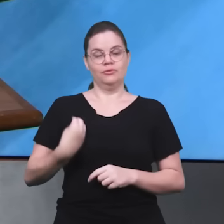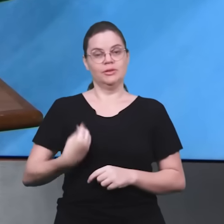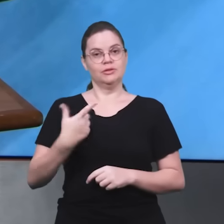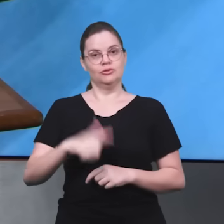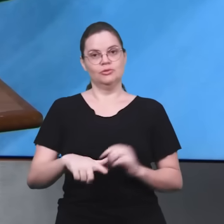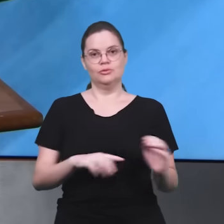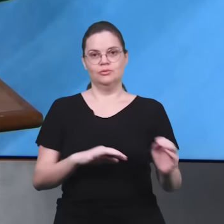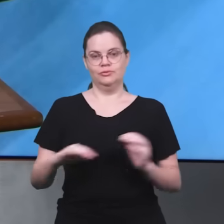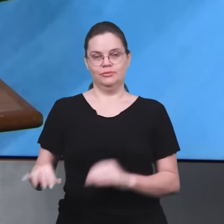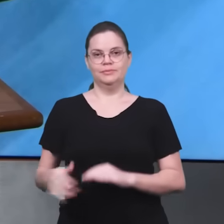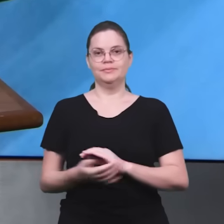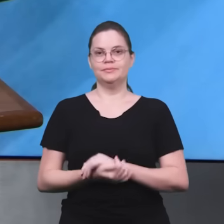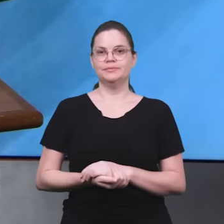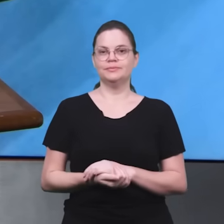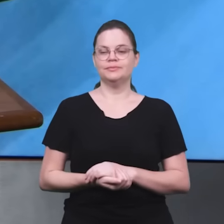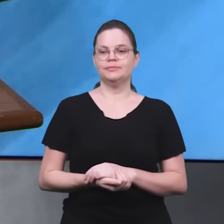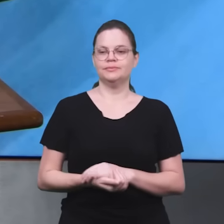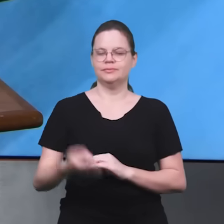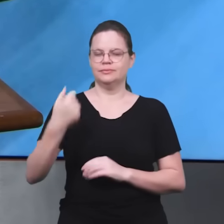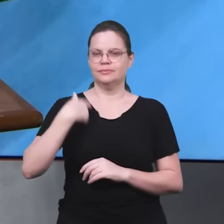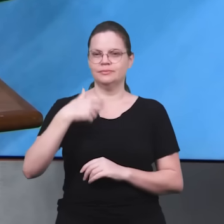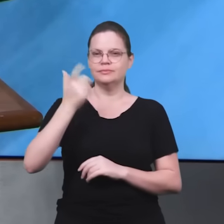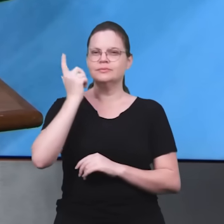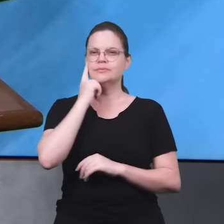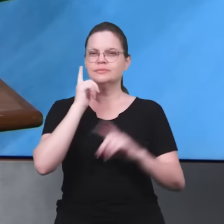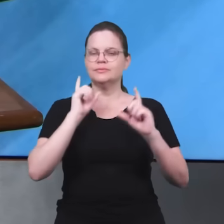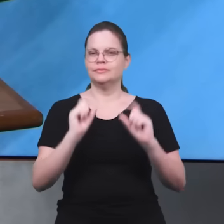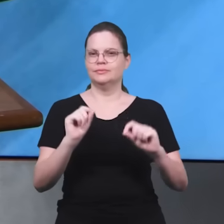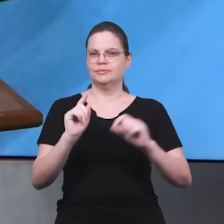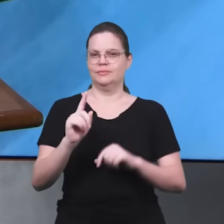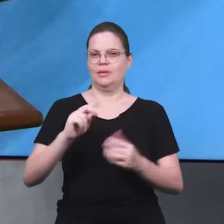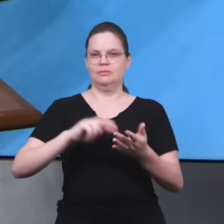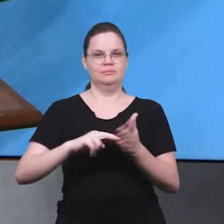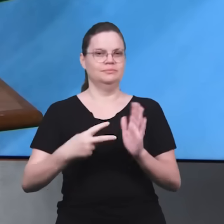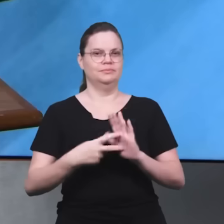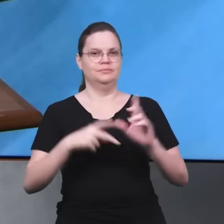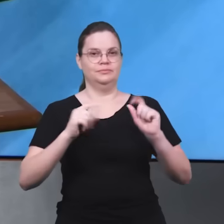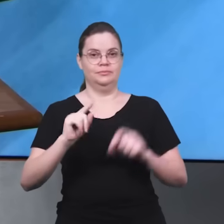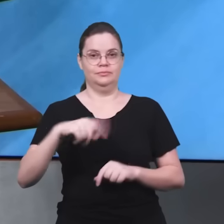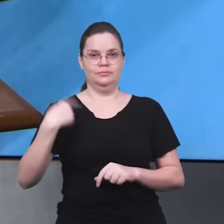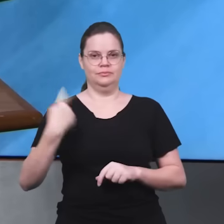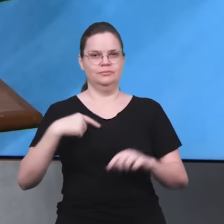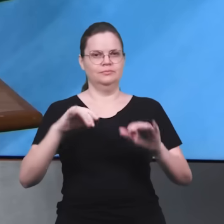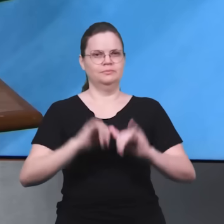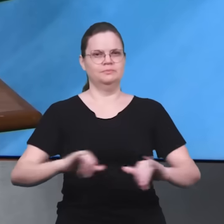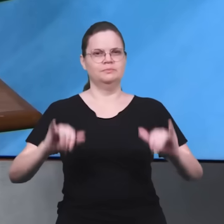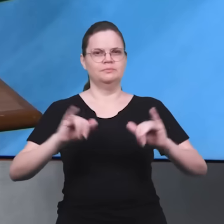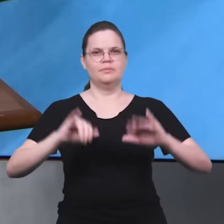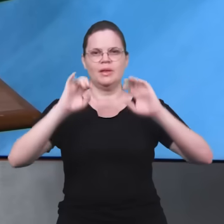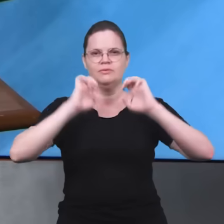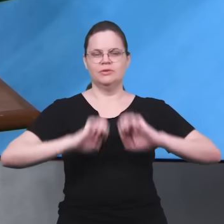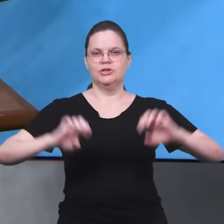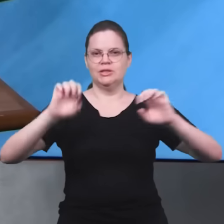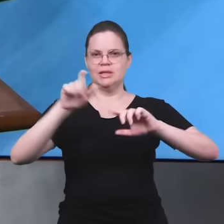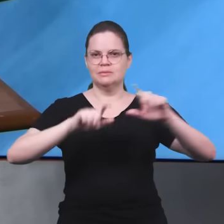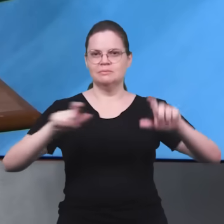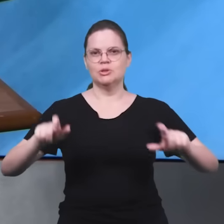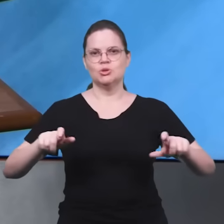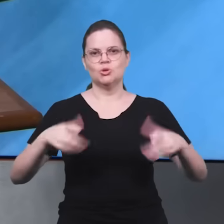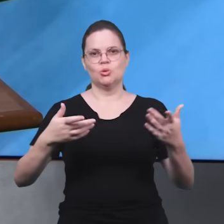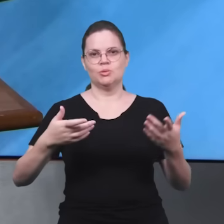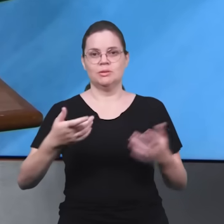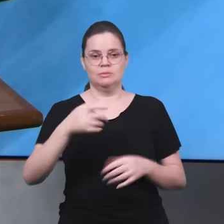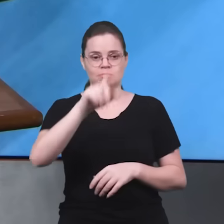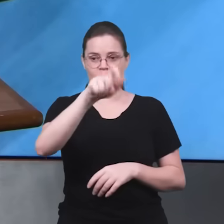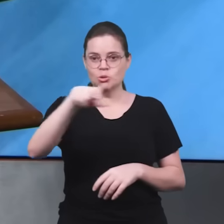extraordinária. Quando nós vamos anunciar a palavra do Senhor, quem está para ouvir a palavra, você não sabe